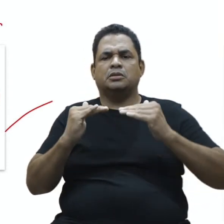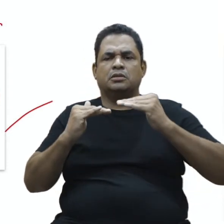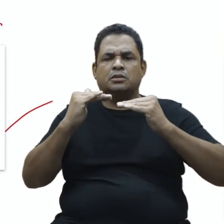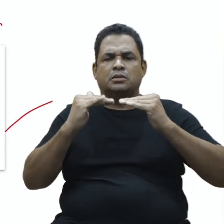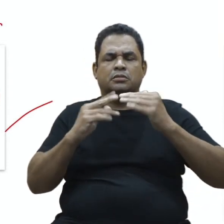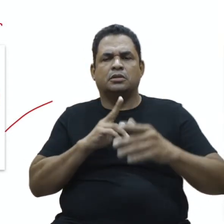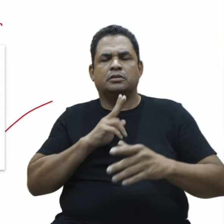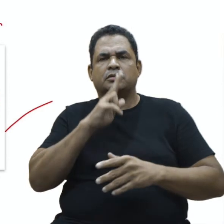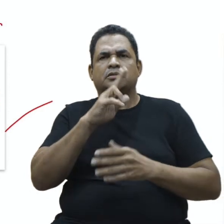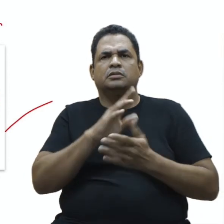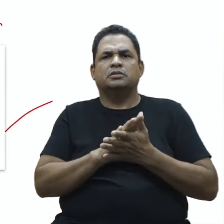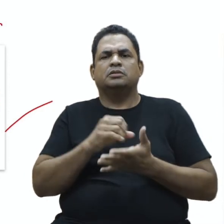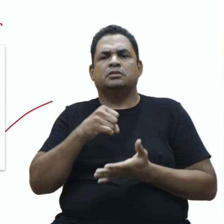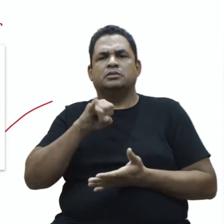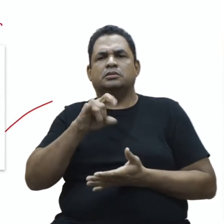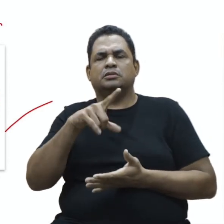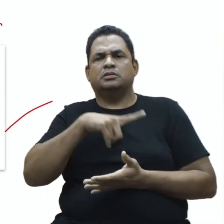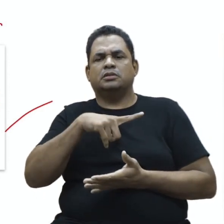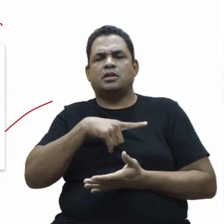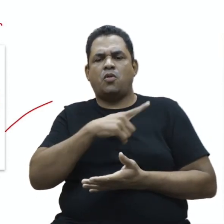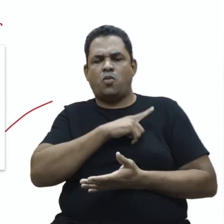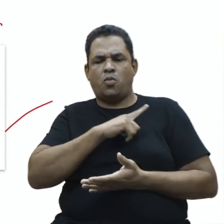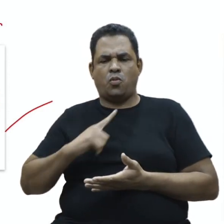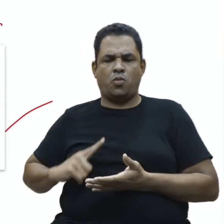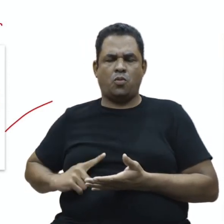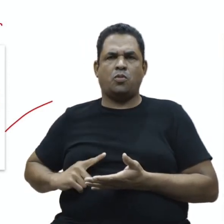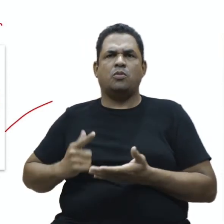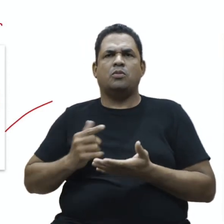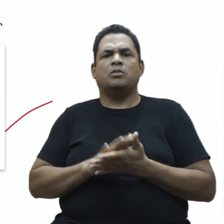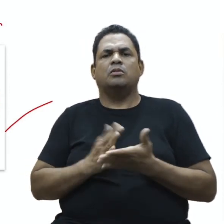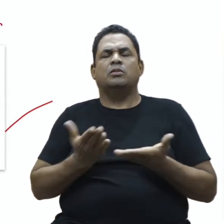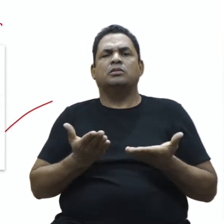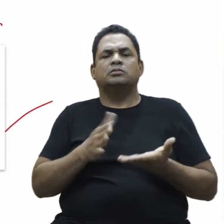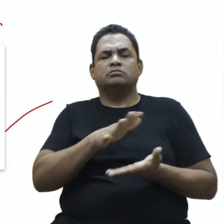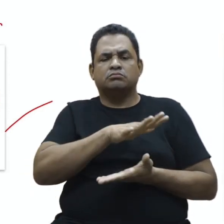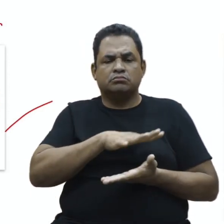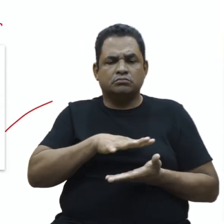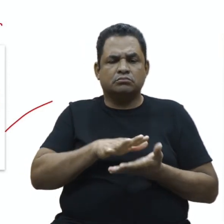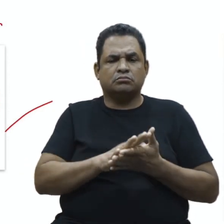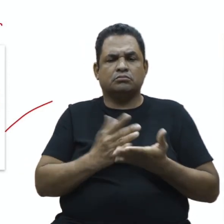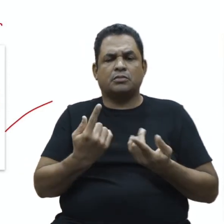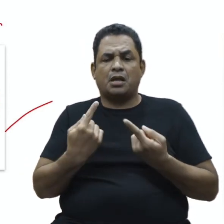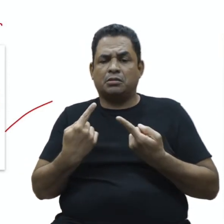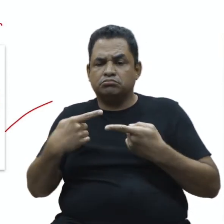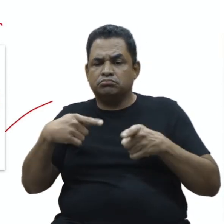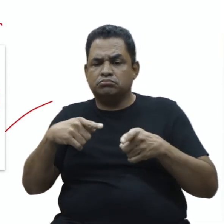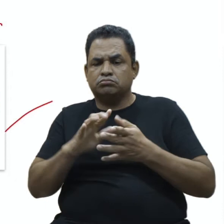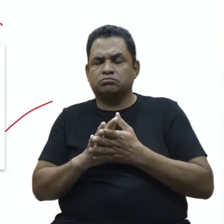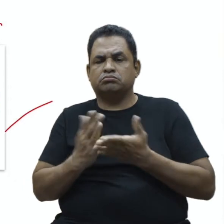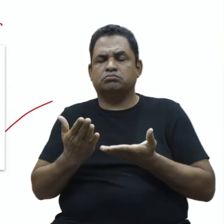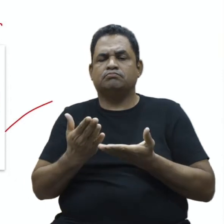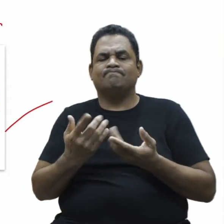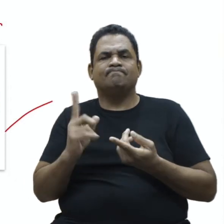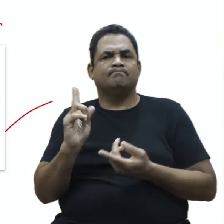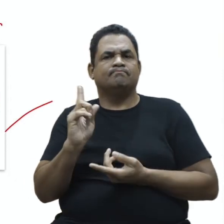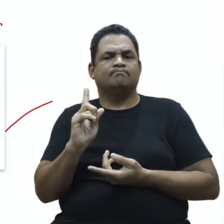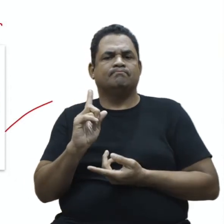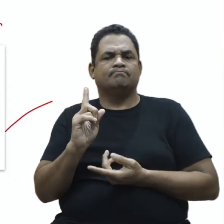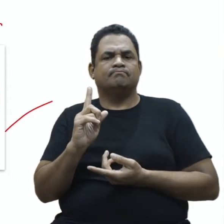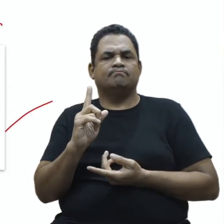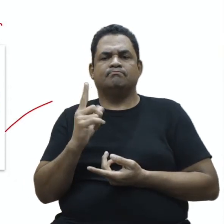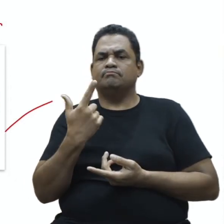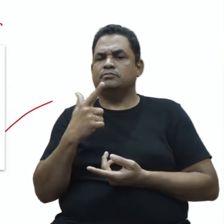forças. Então, se existe um governo da situação que quer destruir a oposição, a gente não tem